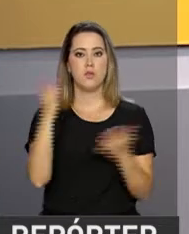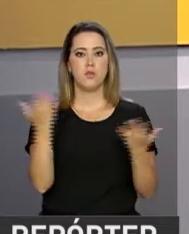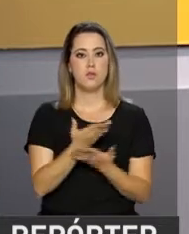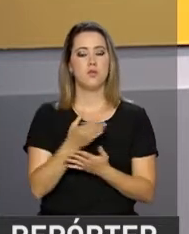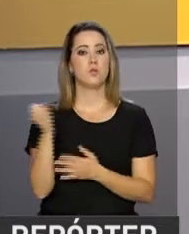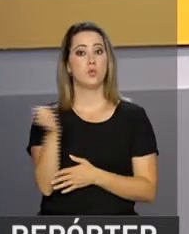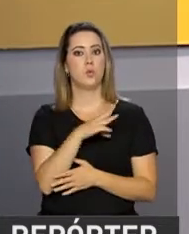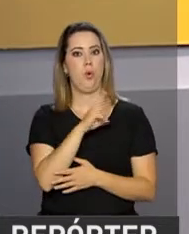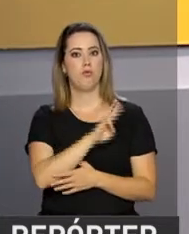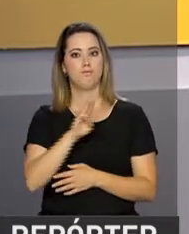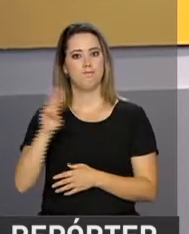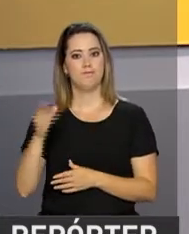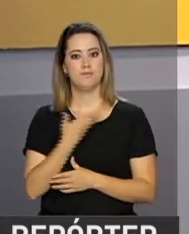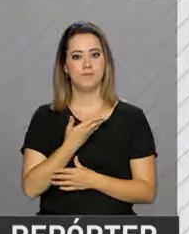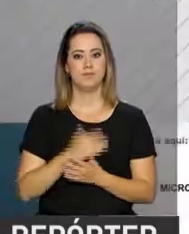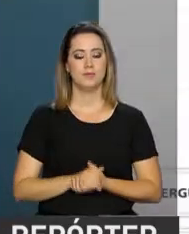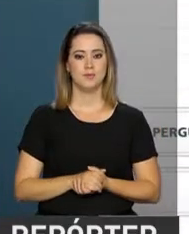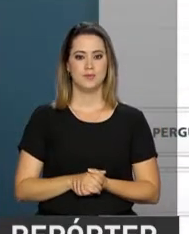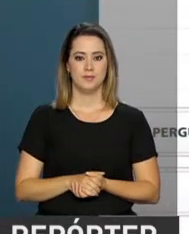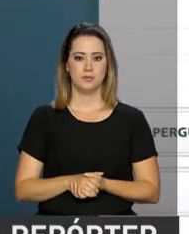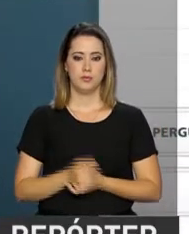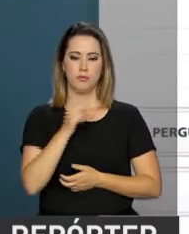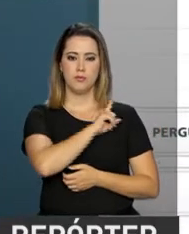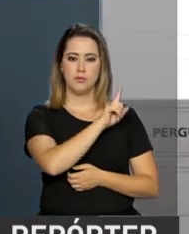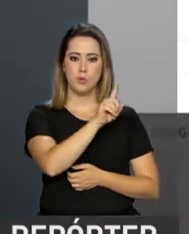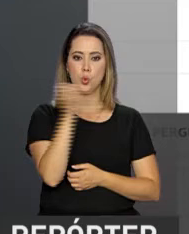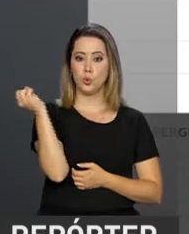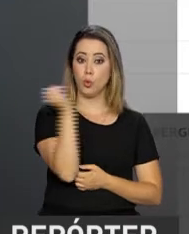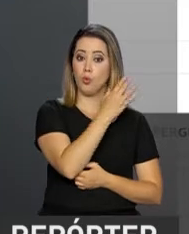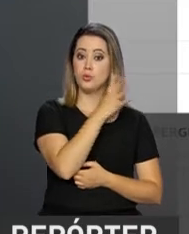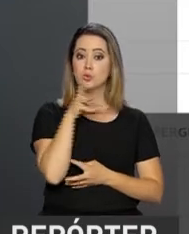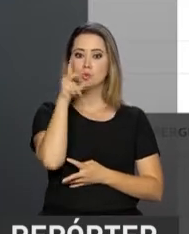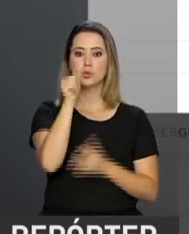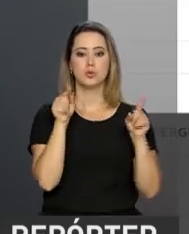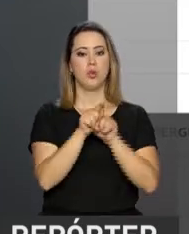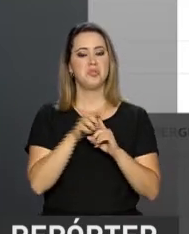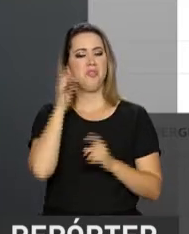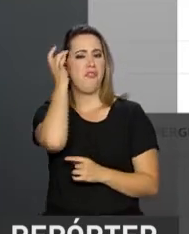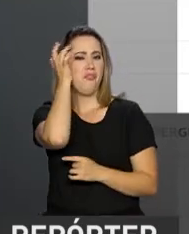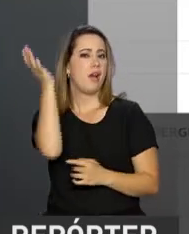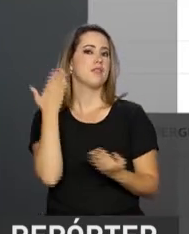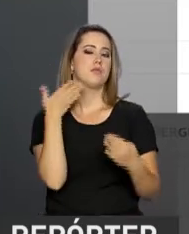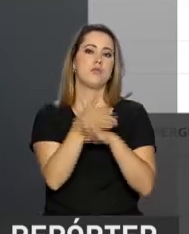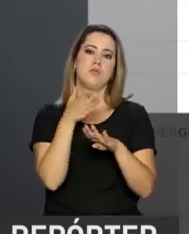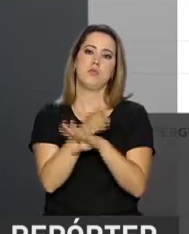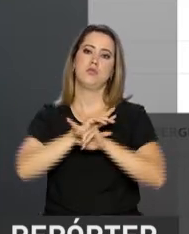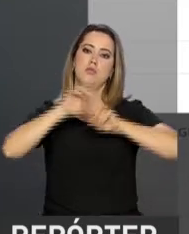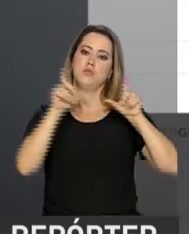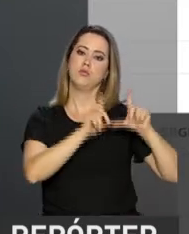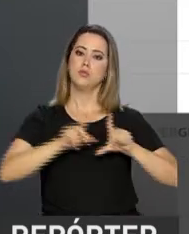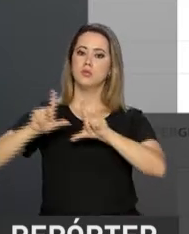hoje o novo site novo visual e facilidade de navegação com posições diferentes